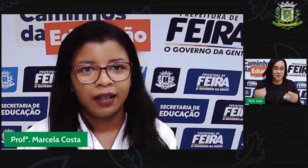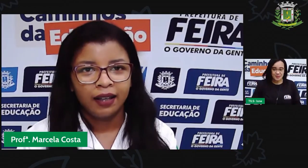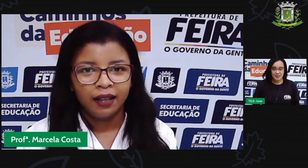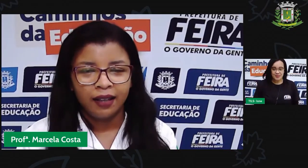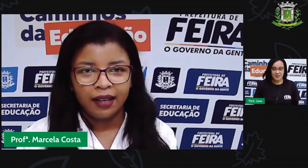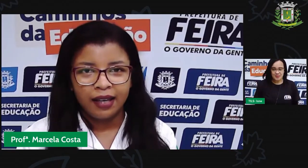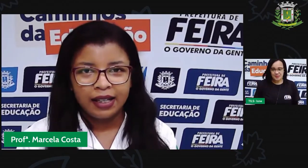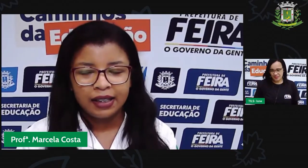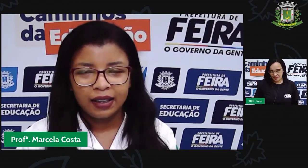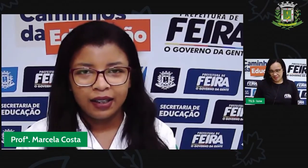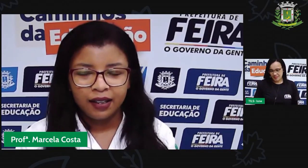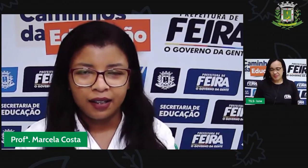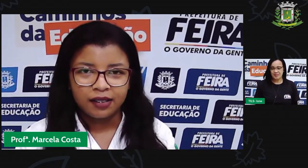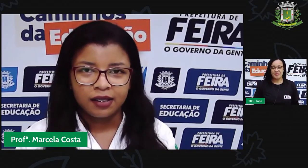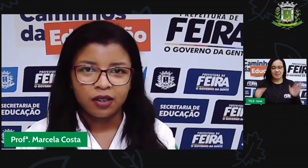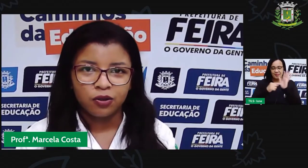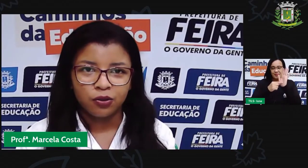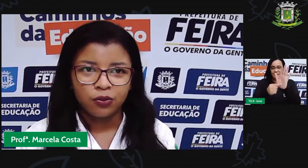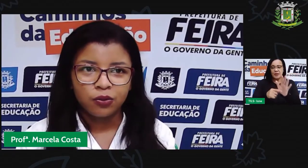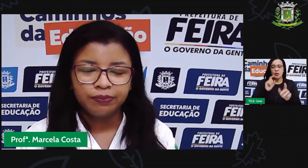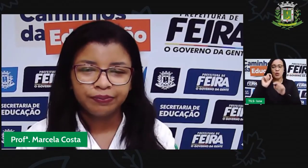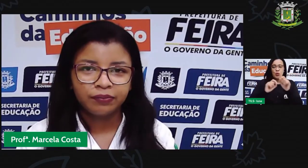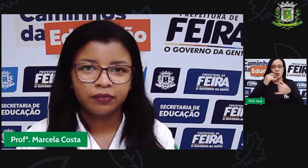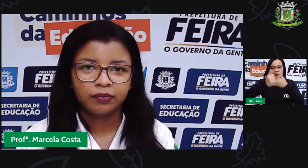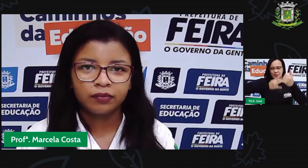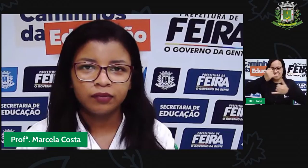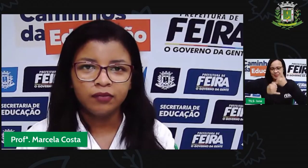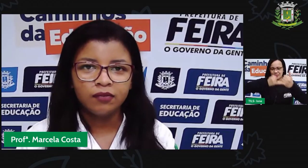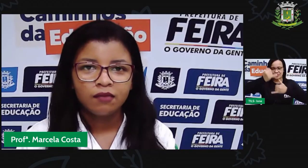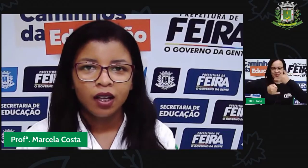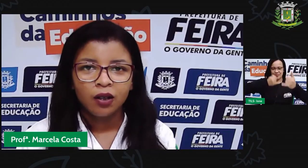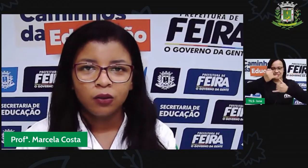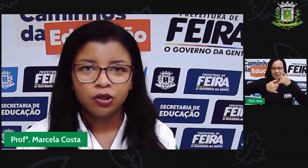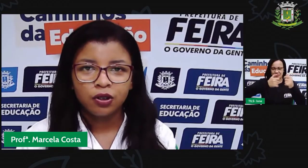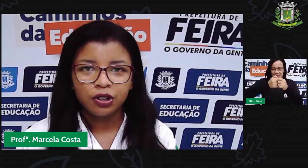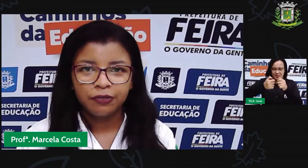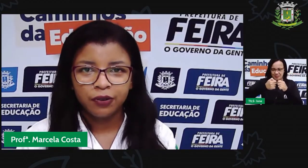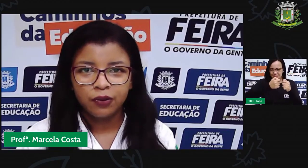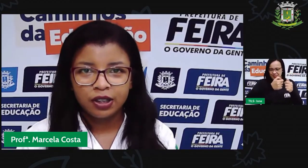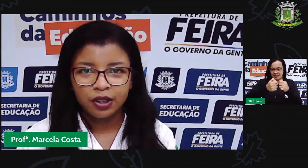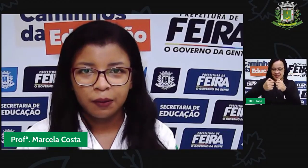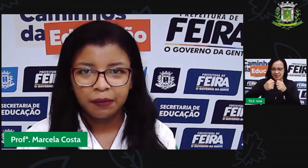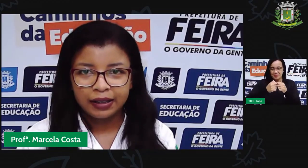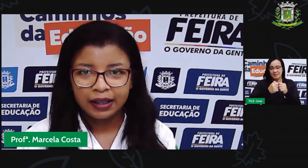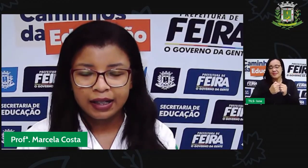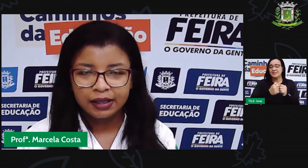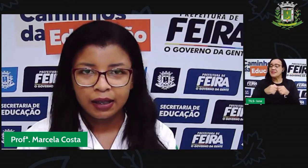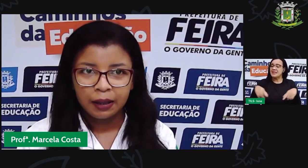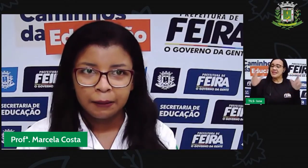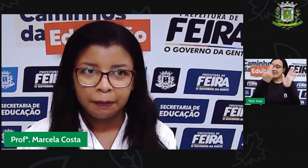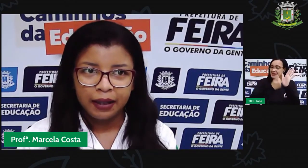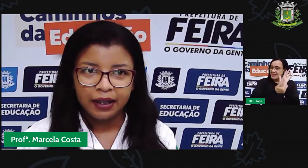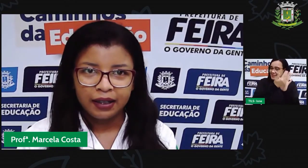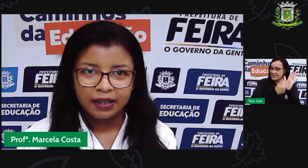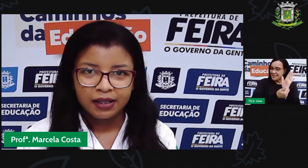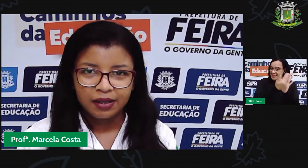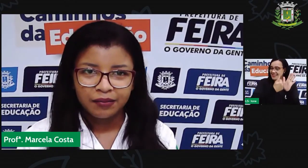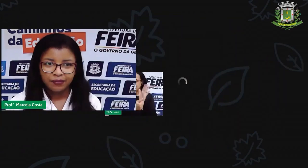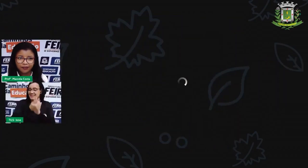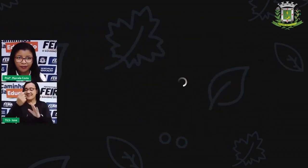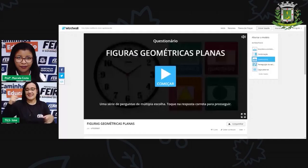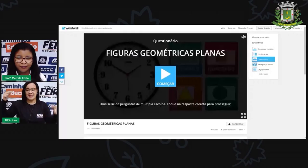possa ver como é que ele funciona, como é que você pode fazer para jogar em